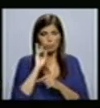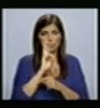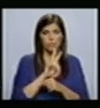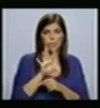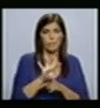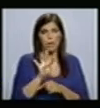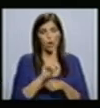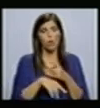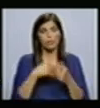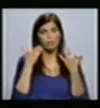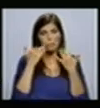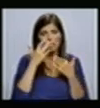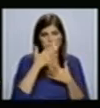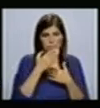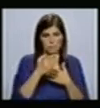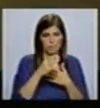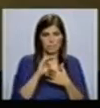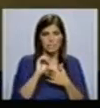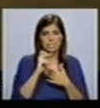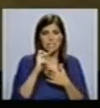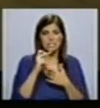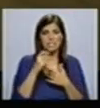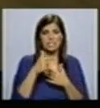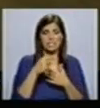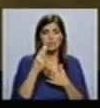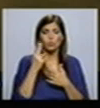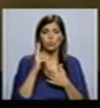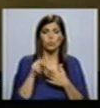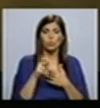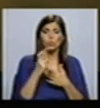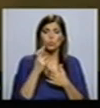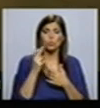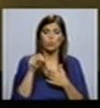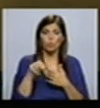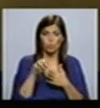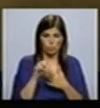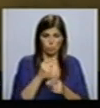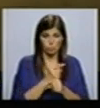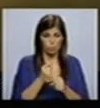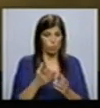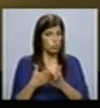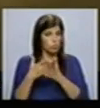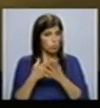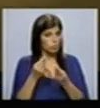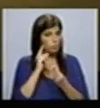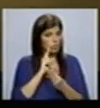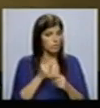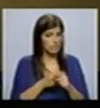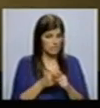outra notícia da semana, que é Saturno. Porque apareceu um estudo muito, muito interessante e que nos diz basicamente o